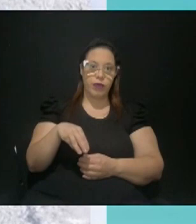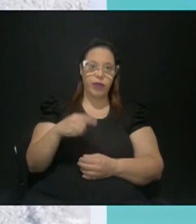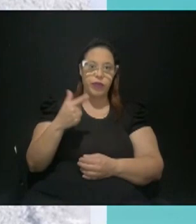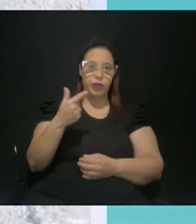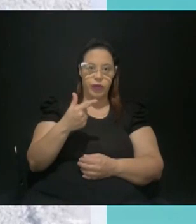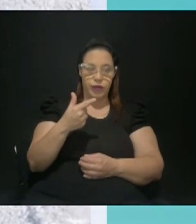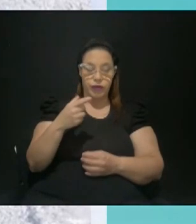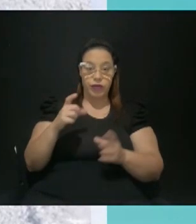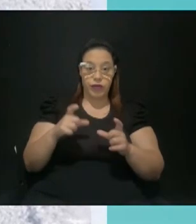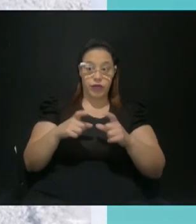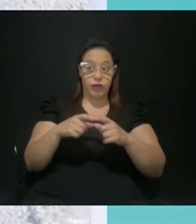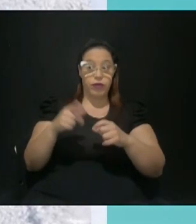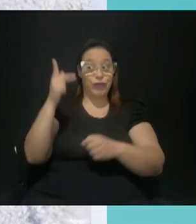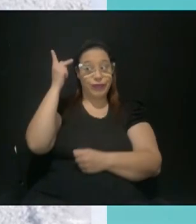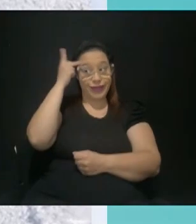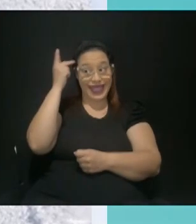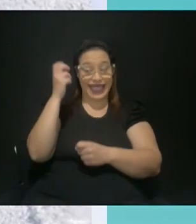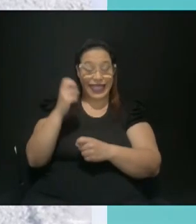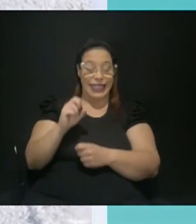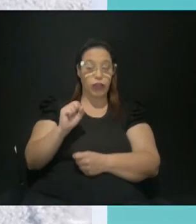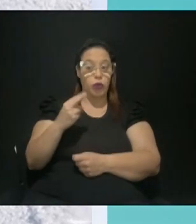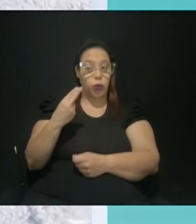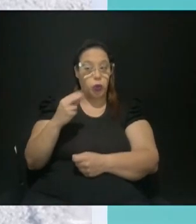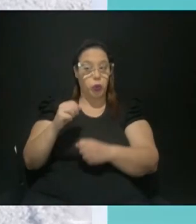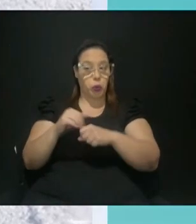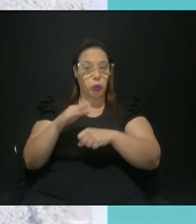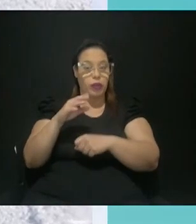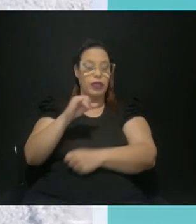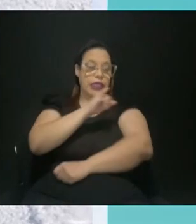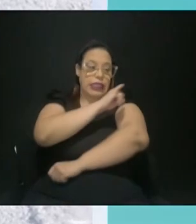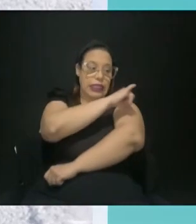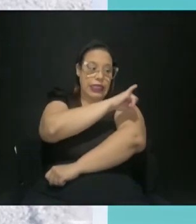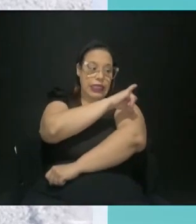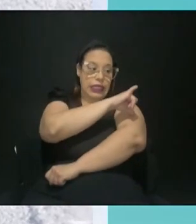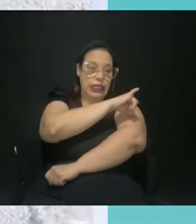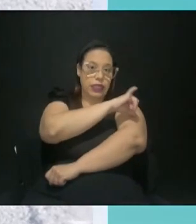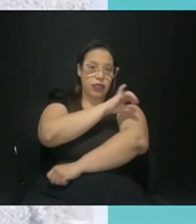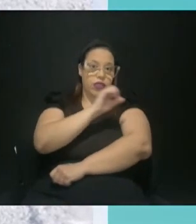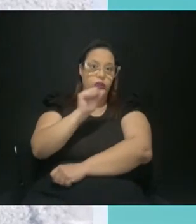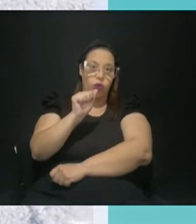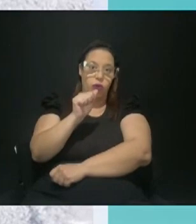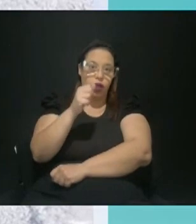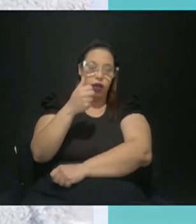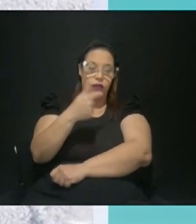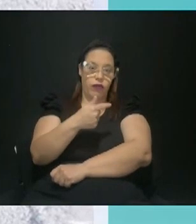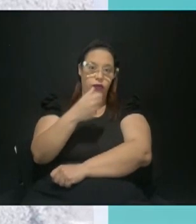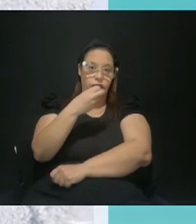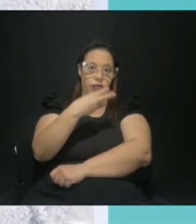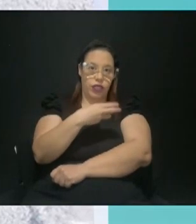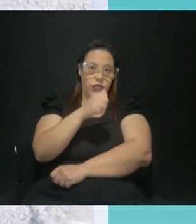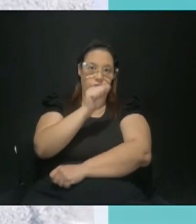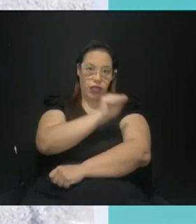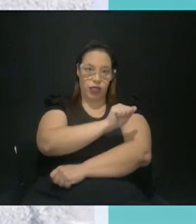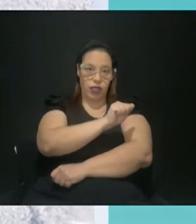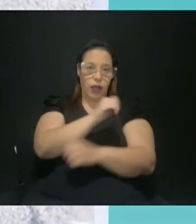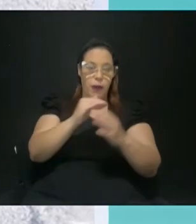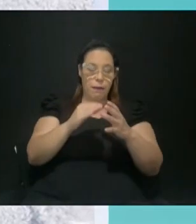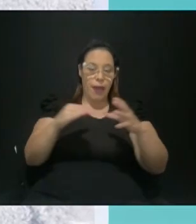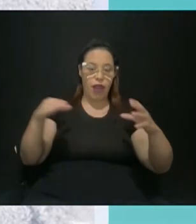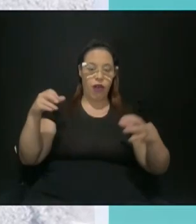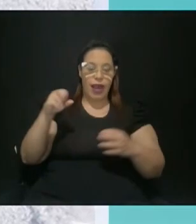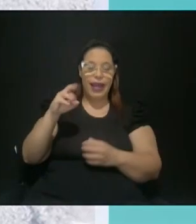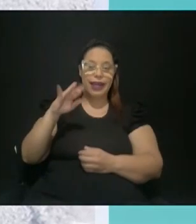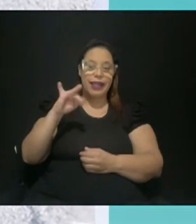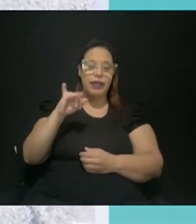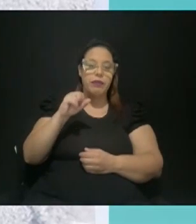São Paulo ou 3 vezes o Rio de Janeiro, o A23A é considerado o maior iceberg do mundo.